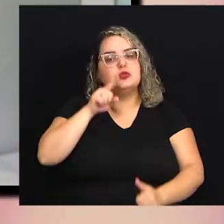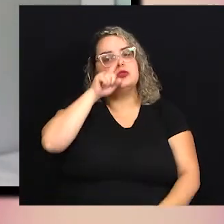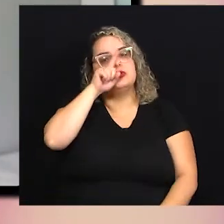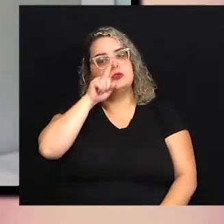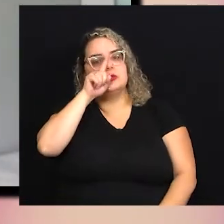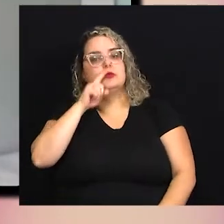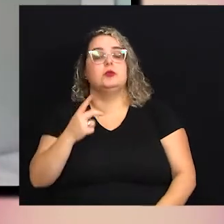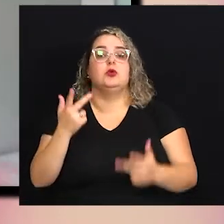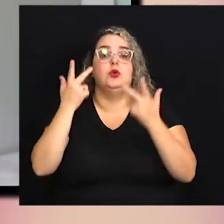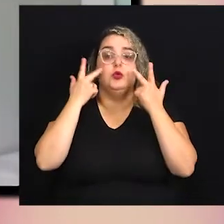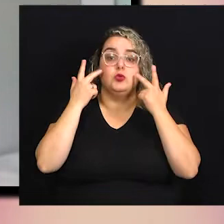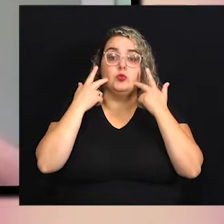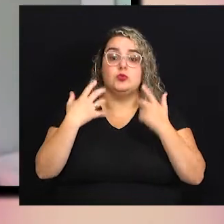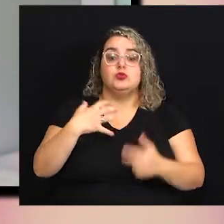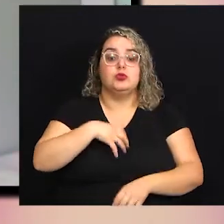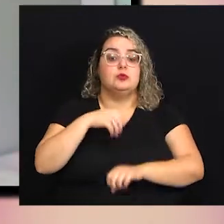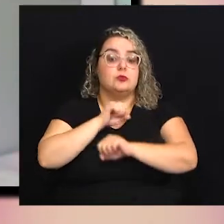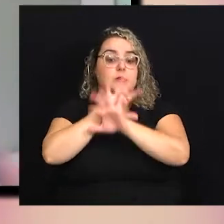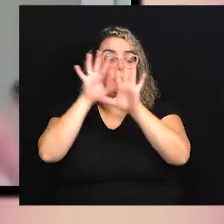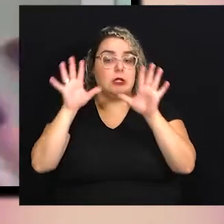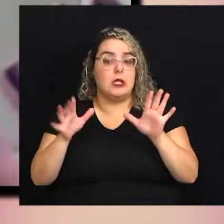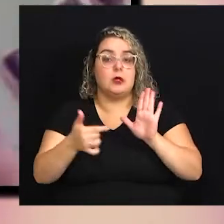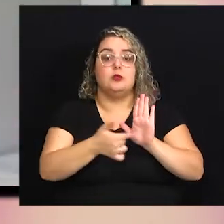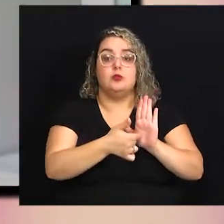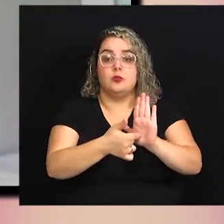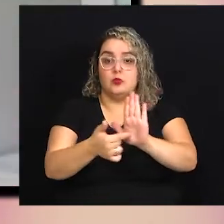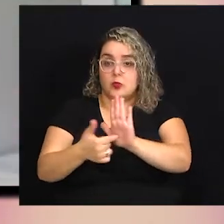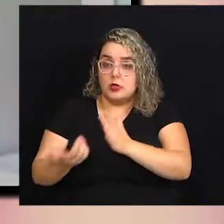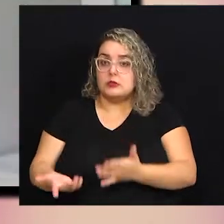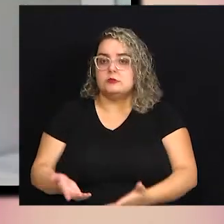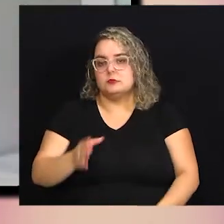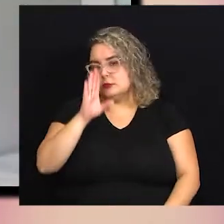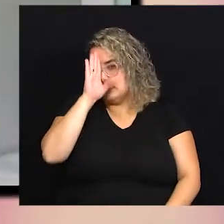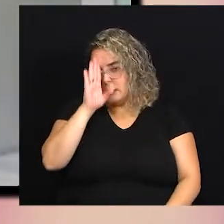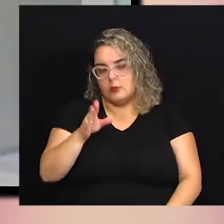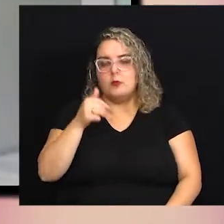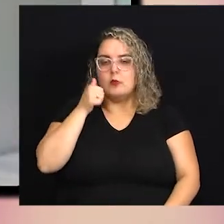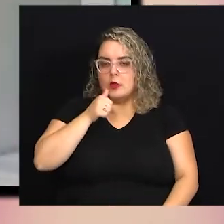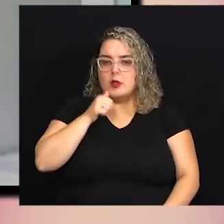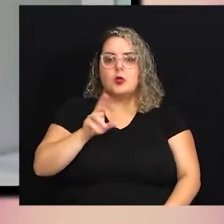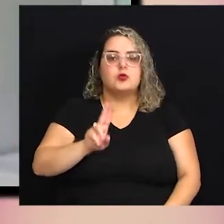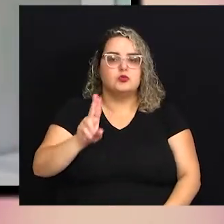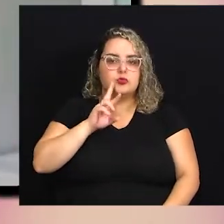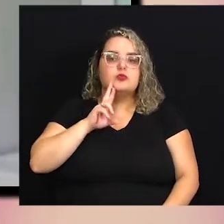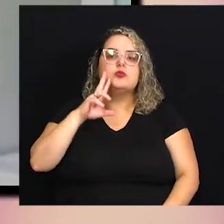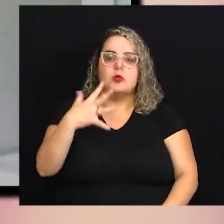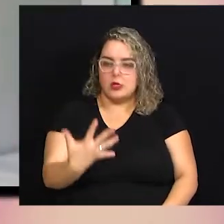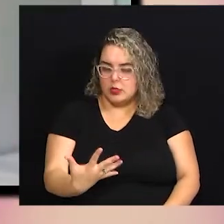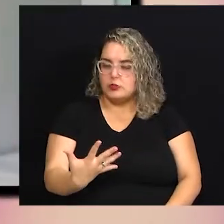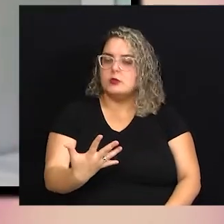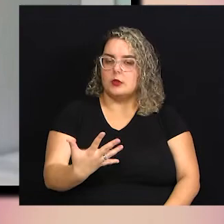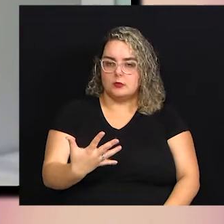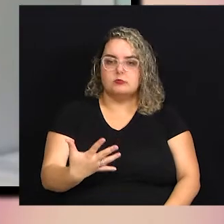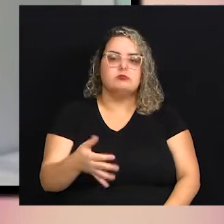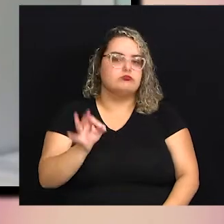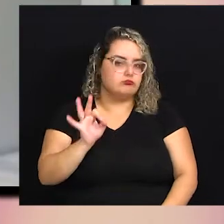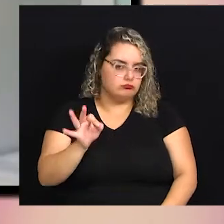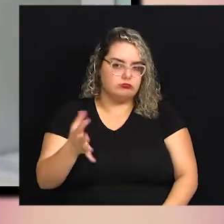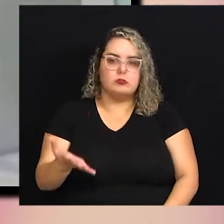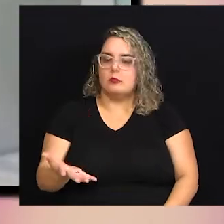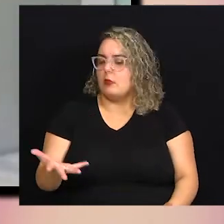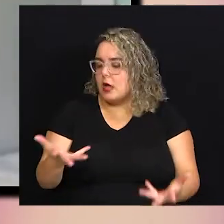benefícios e os riscos, e geralmente de uma forma clara, mostrando, principalmente a mulher depois que usa, e vê os resultados que são